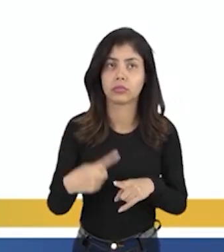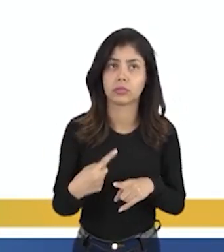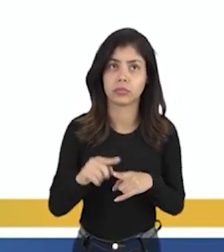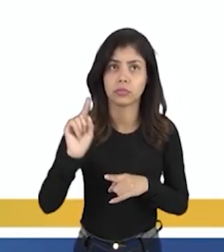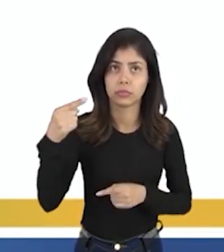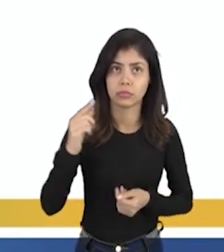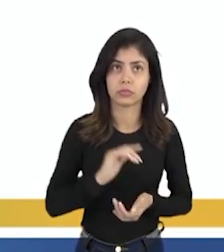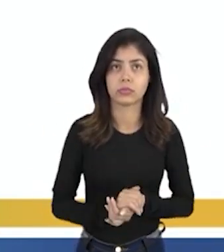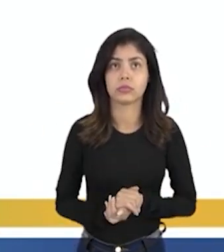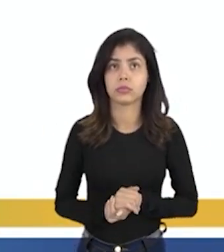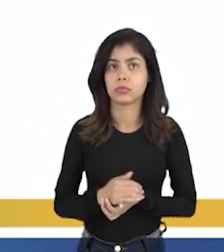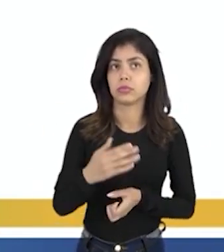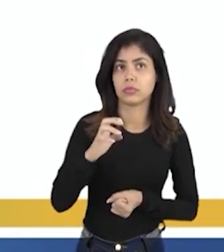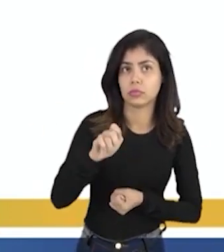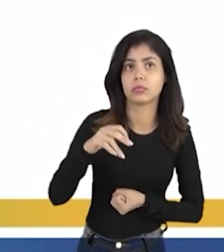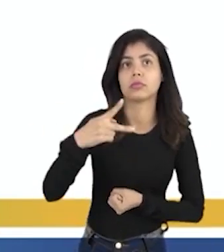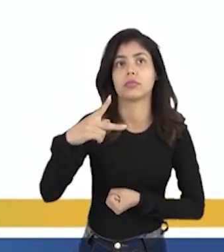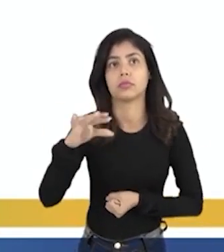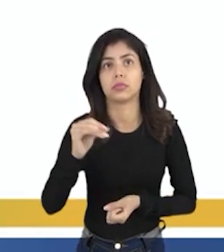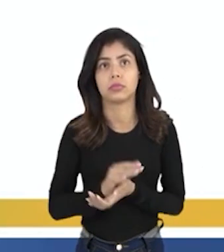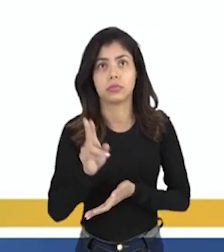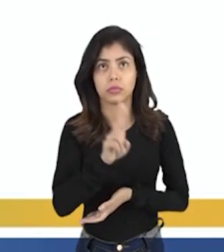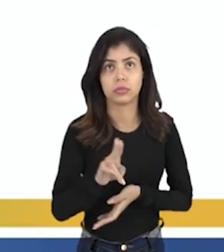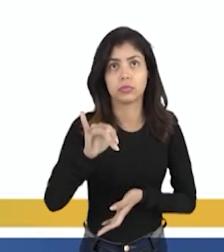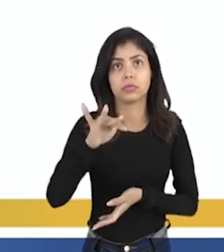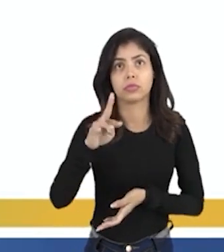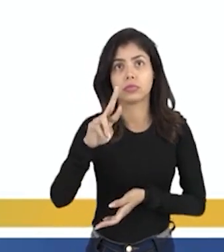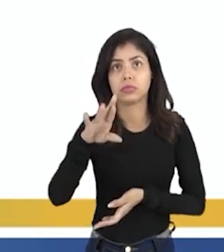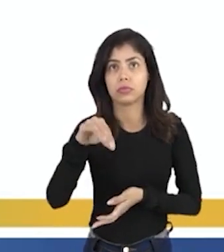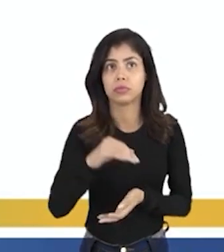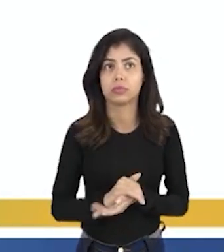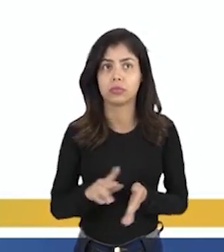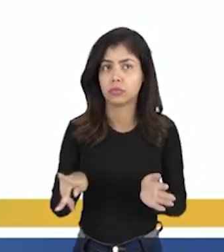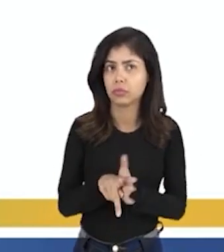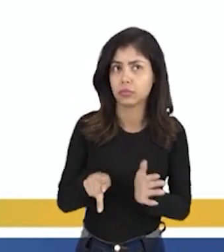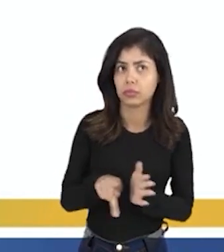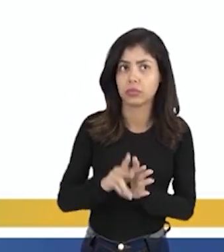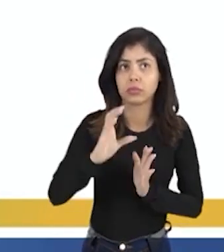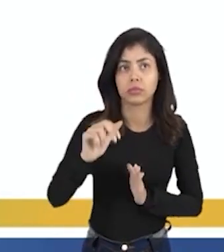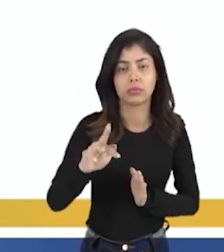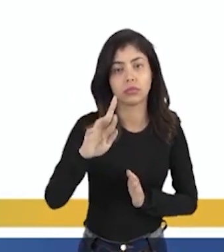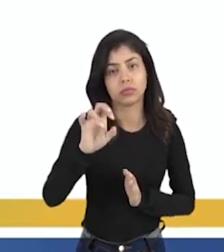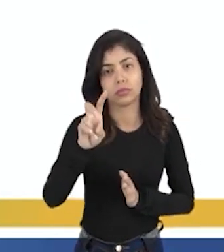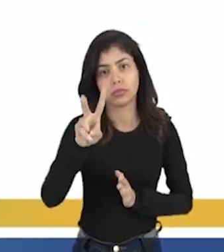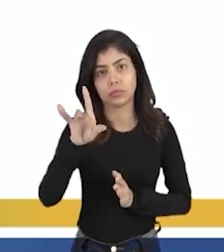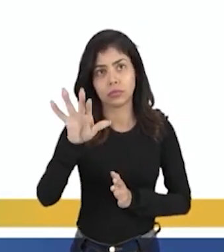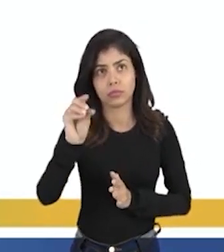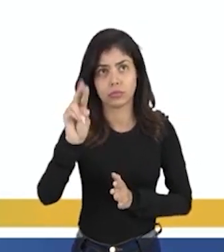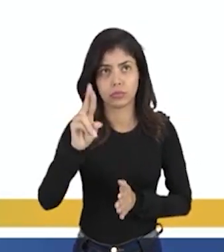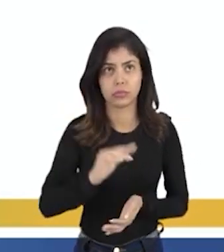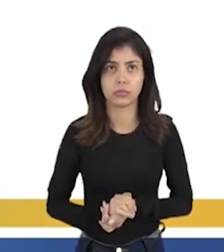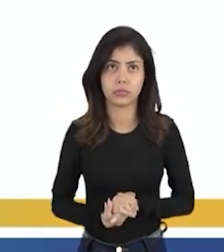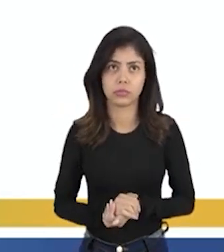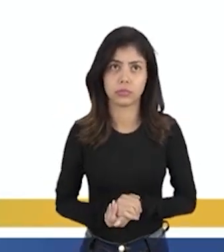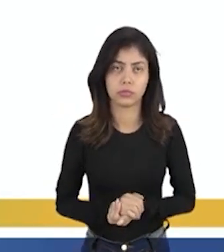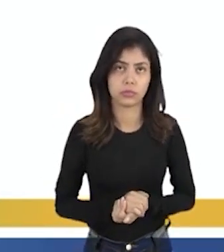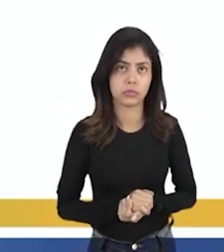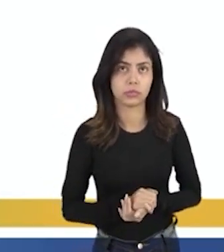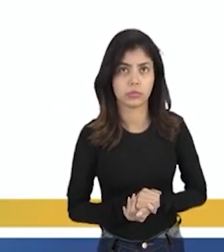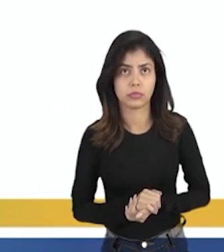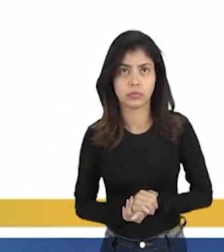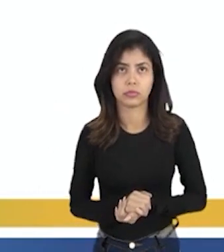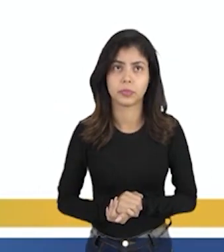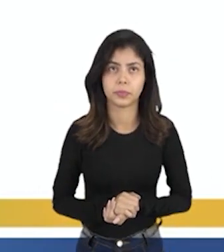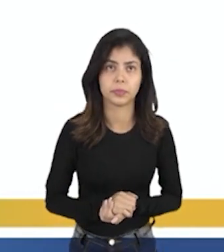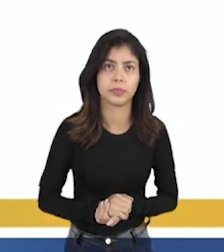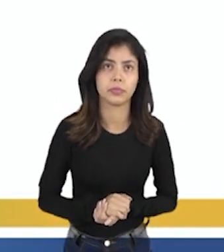perfeição, porque nela é que se espelha o que o uso idiomático estabilizou e consagrou. Lima,